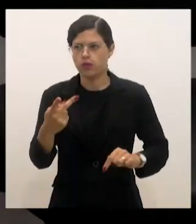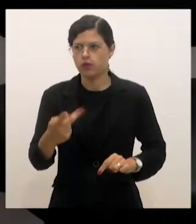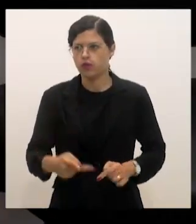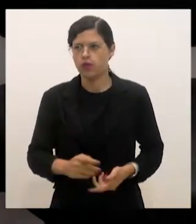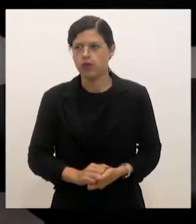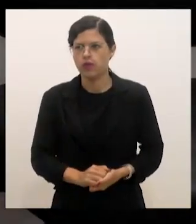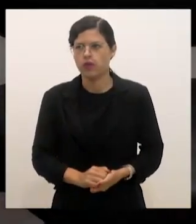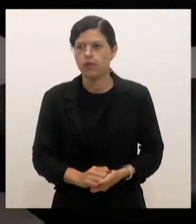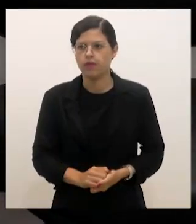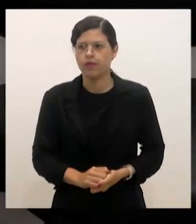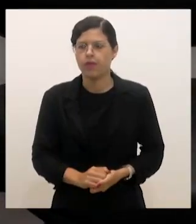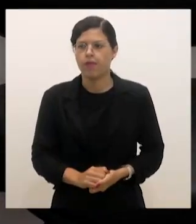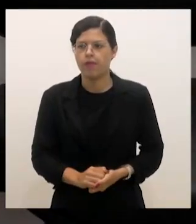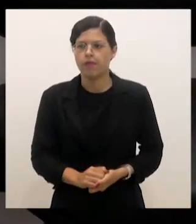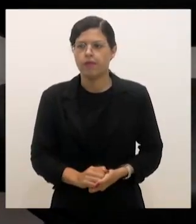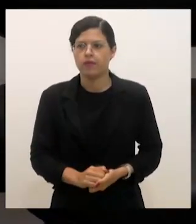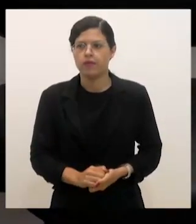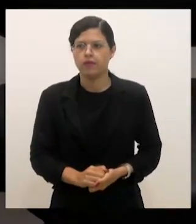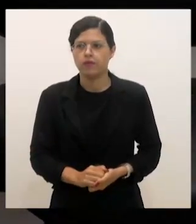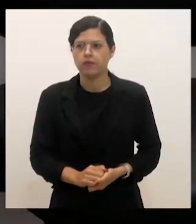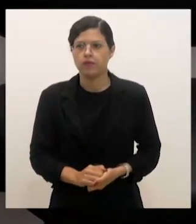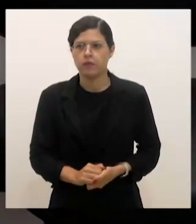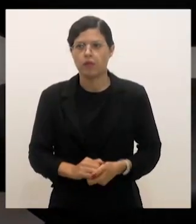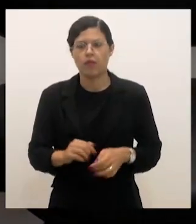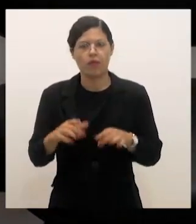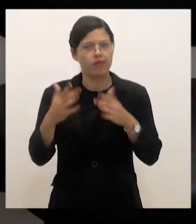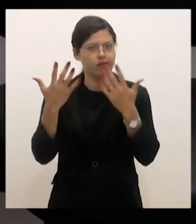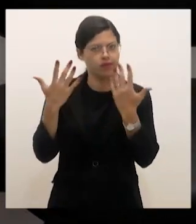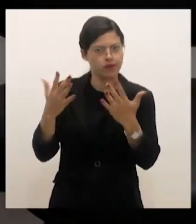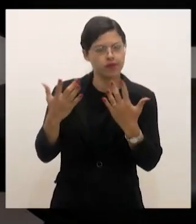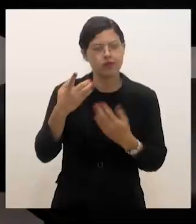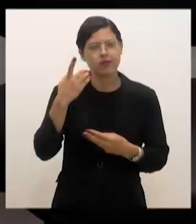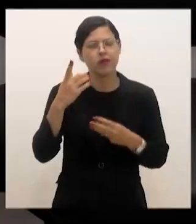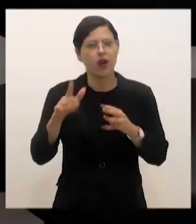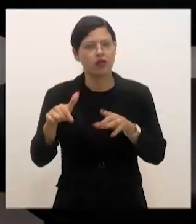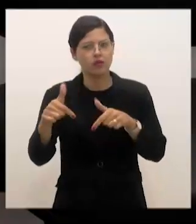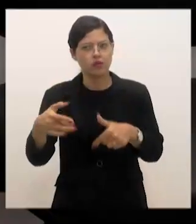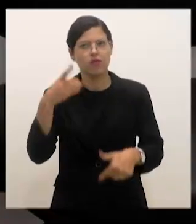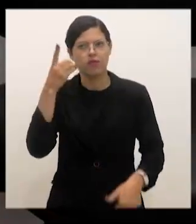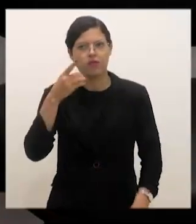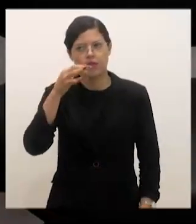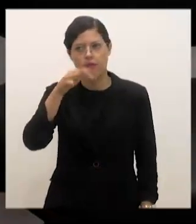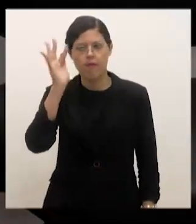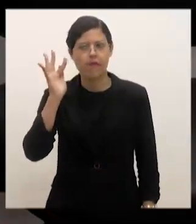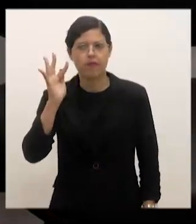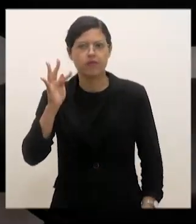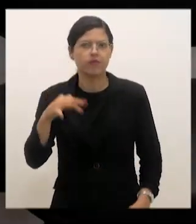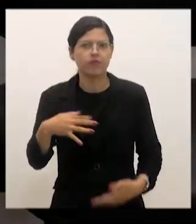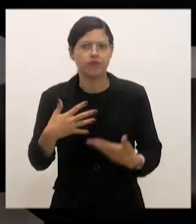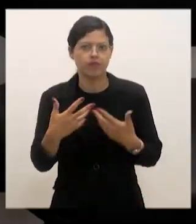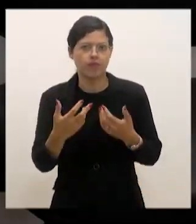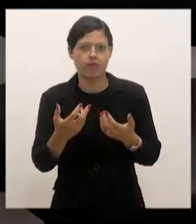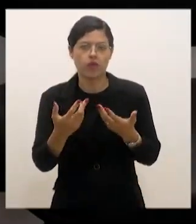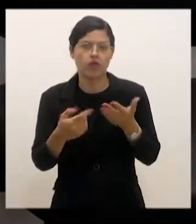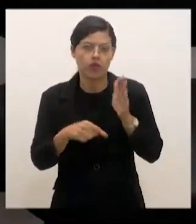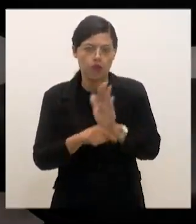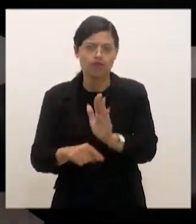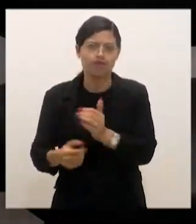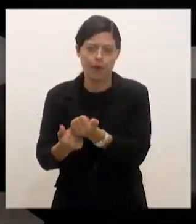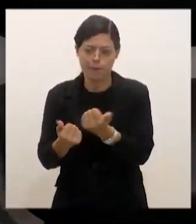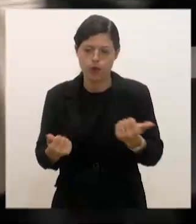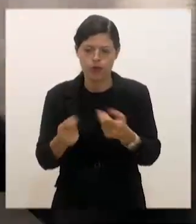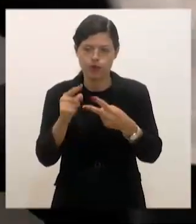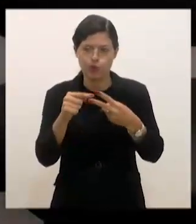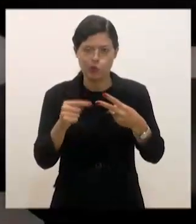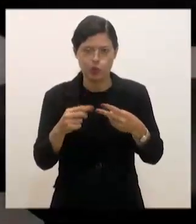de louvar a iniciativa do deputado Fred Pacheco, que está atendendo aqui o pleito de 2 municípios. Mas